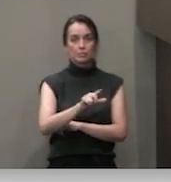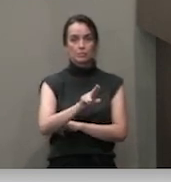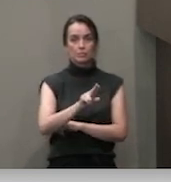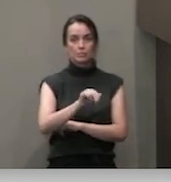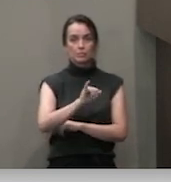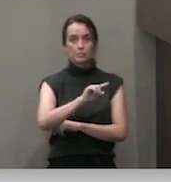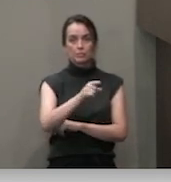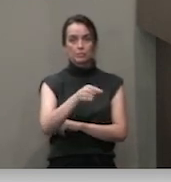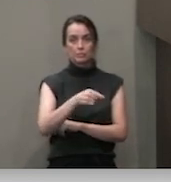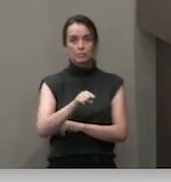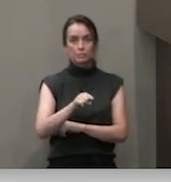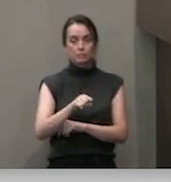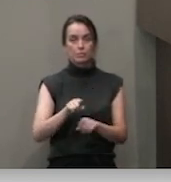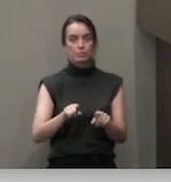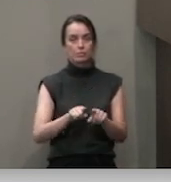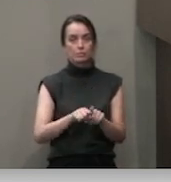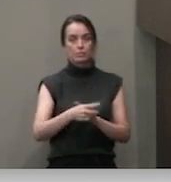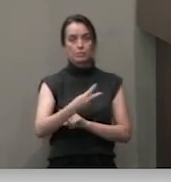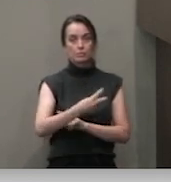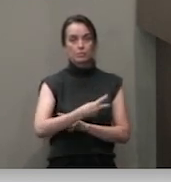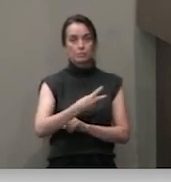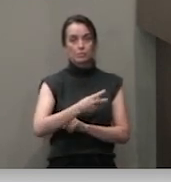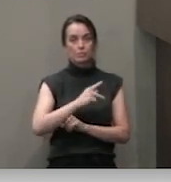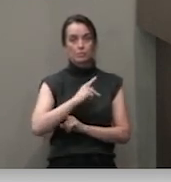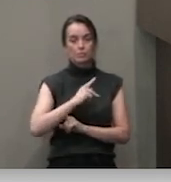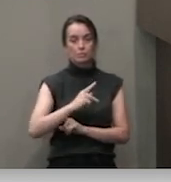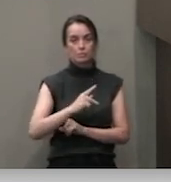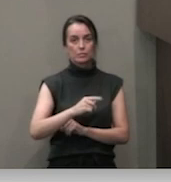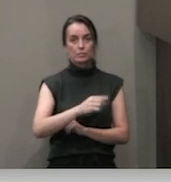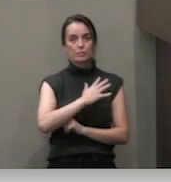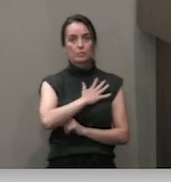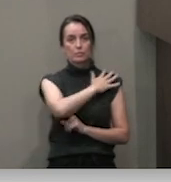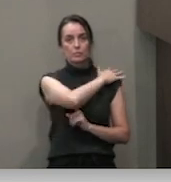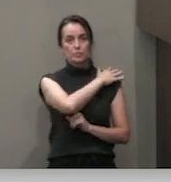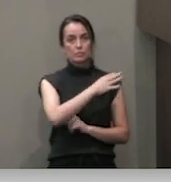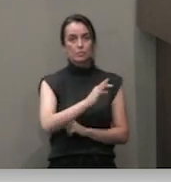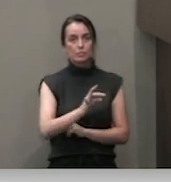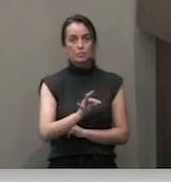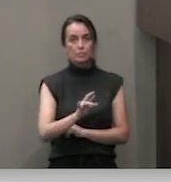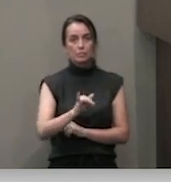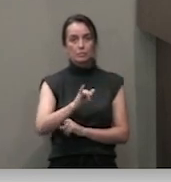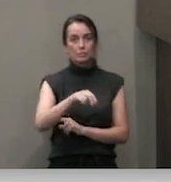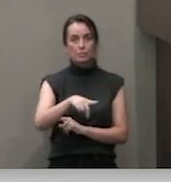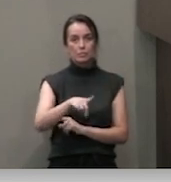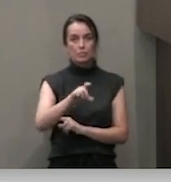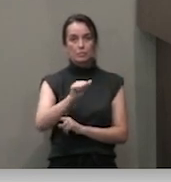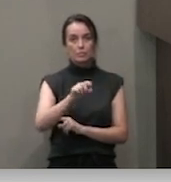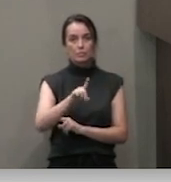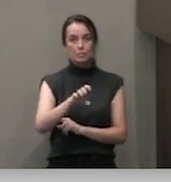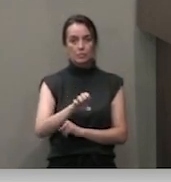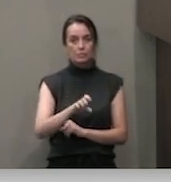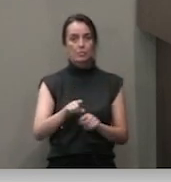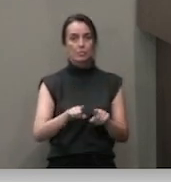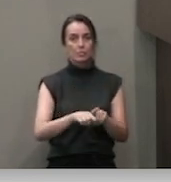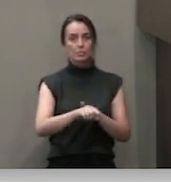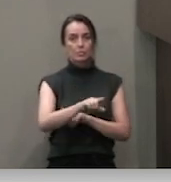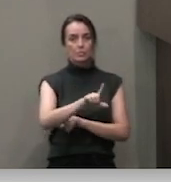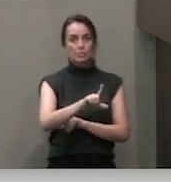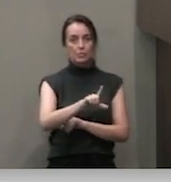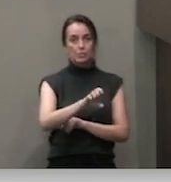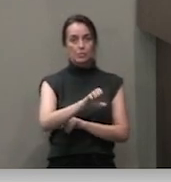sergent Trindade Vereador Leandro Rosso colega Vereador Michel